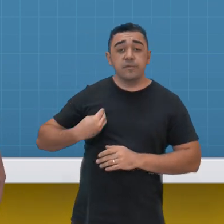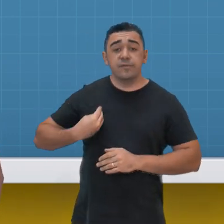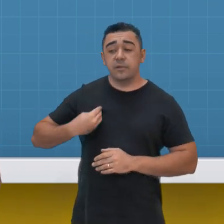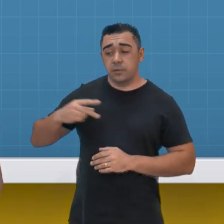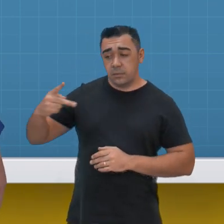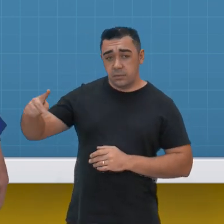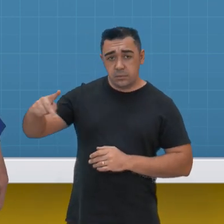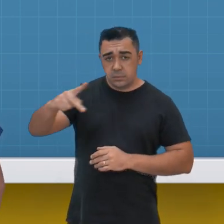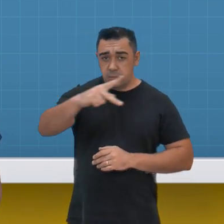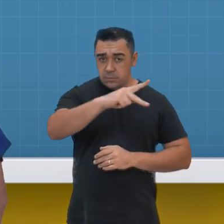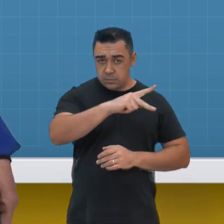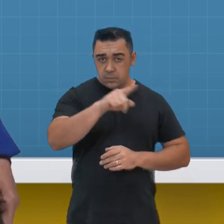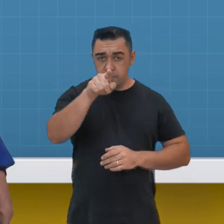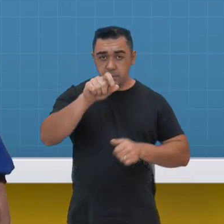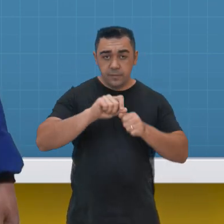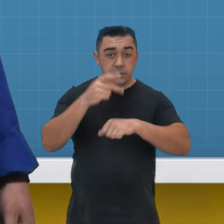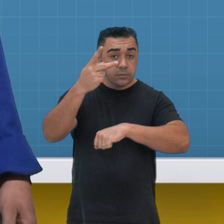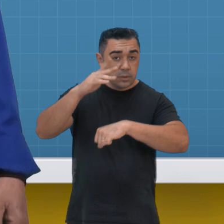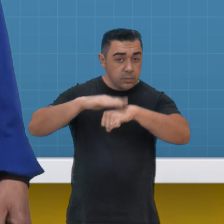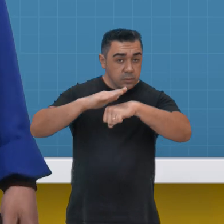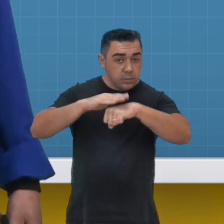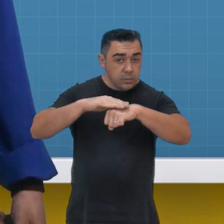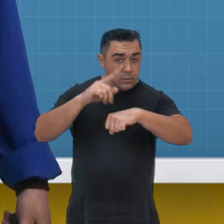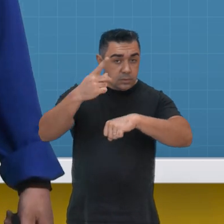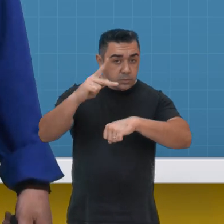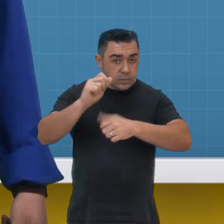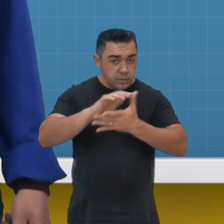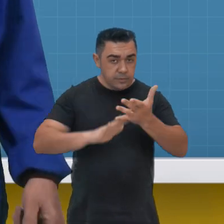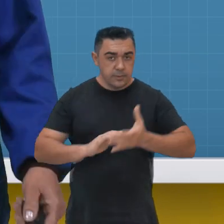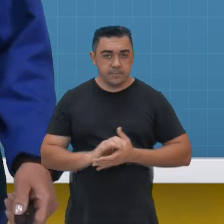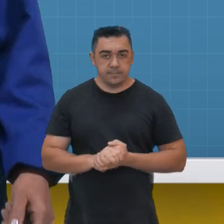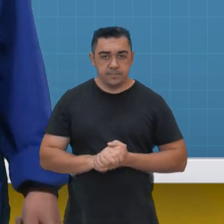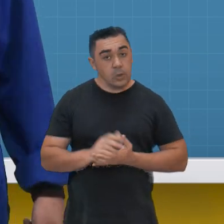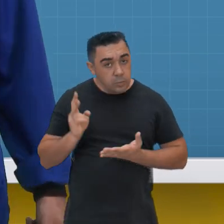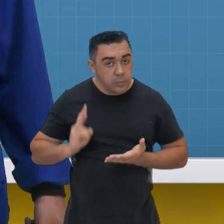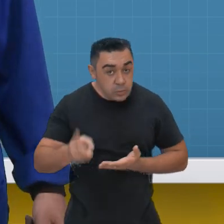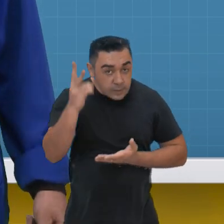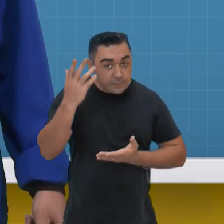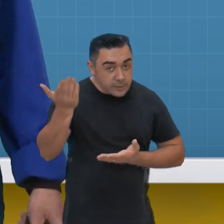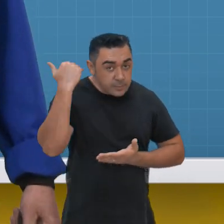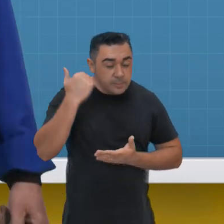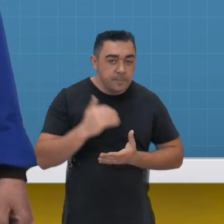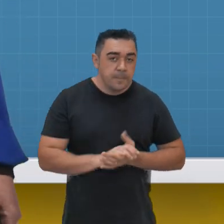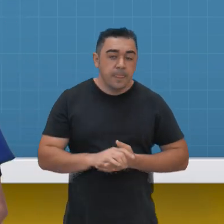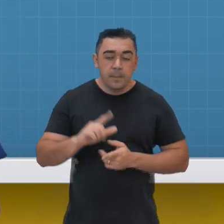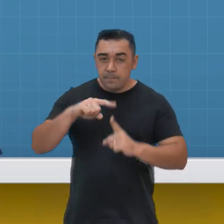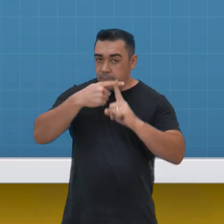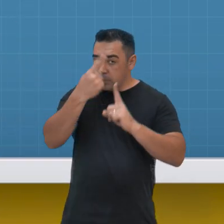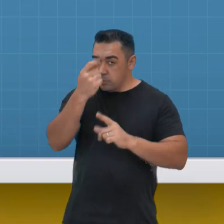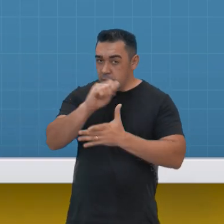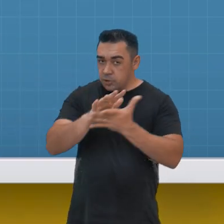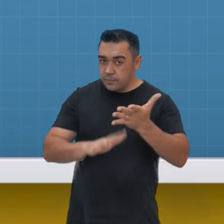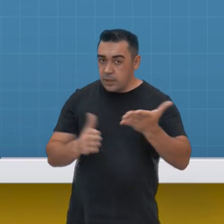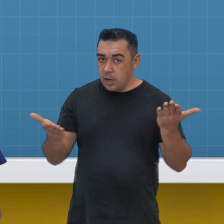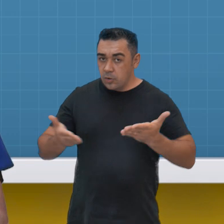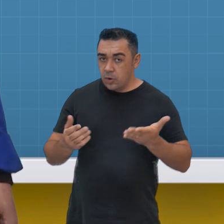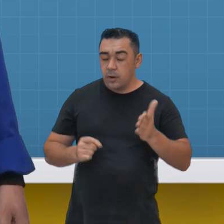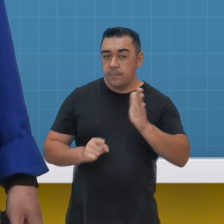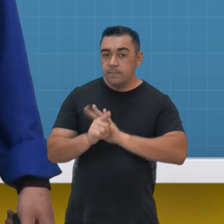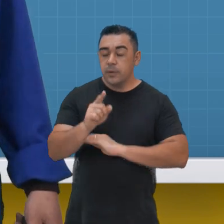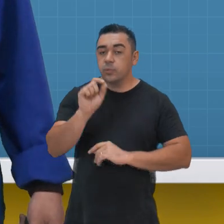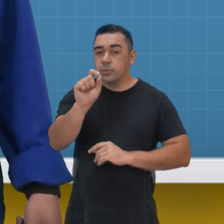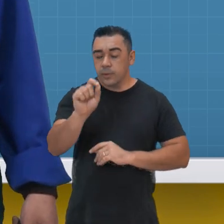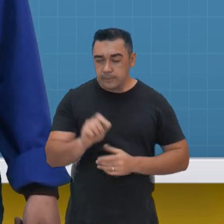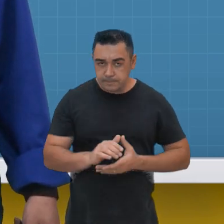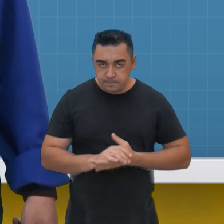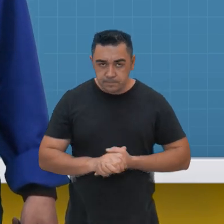esquece. Faça a sua tarefinha. Boa? Vamos para frente? Mais um exercício que diz agora